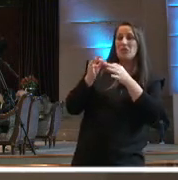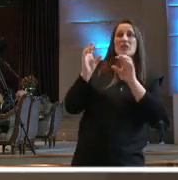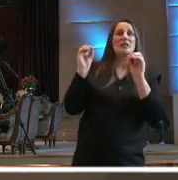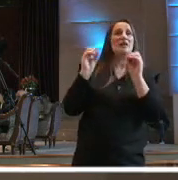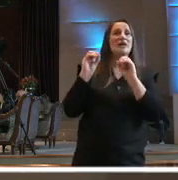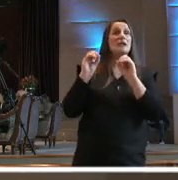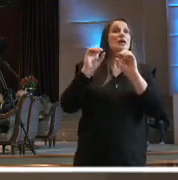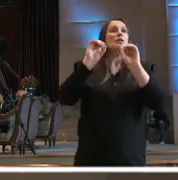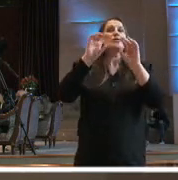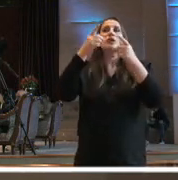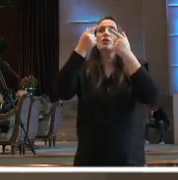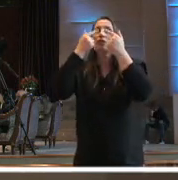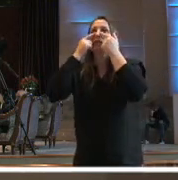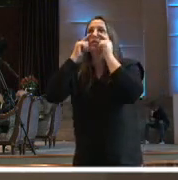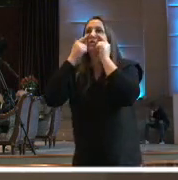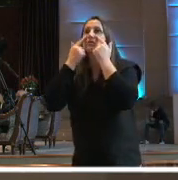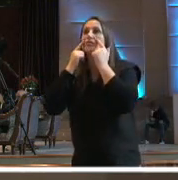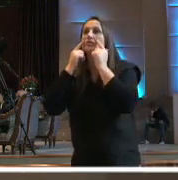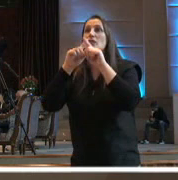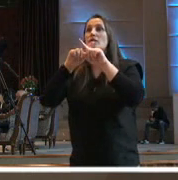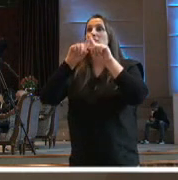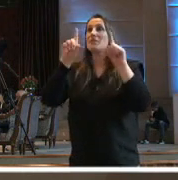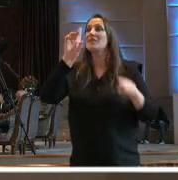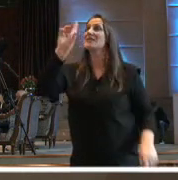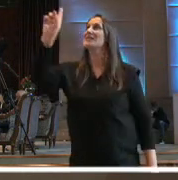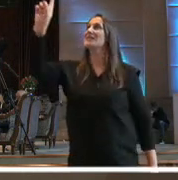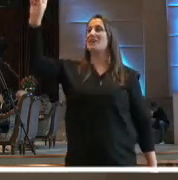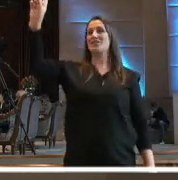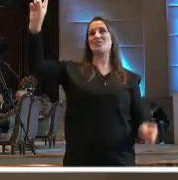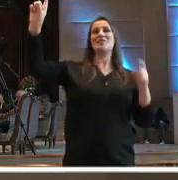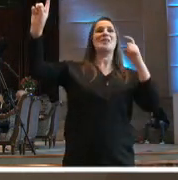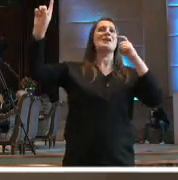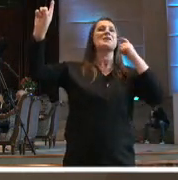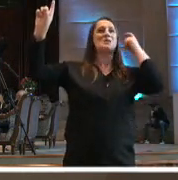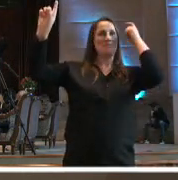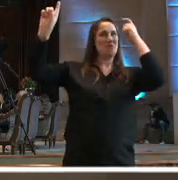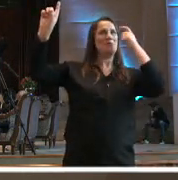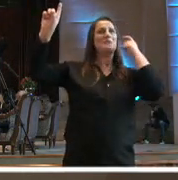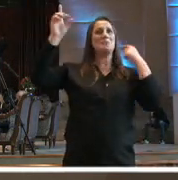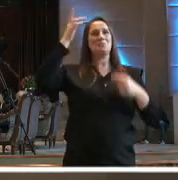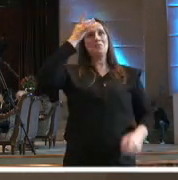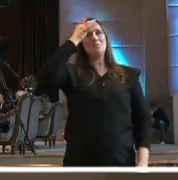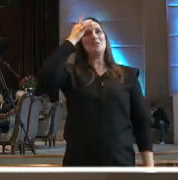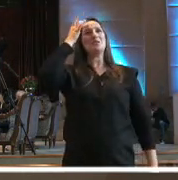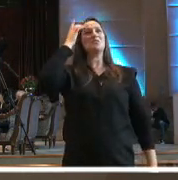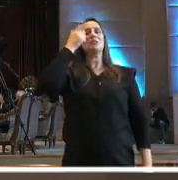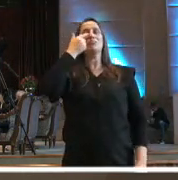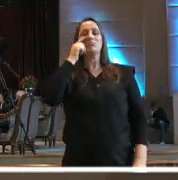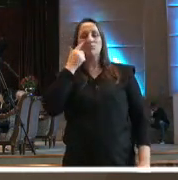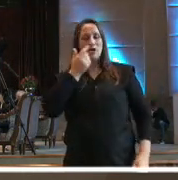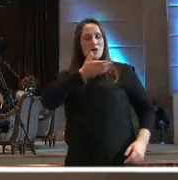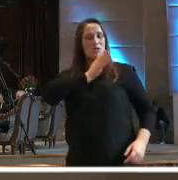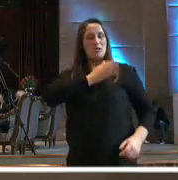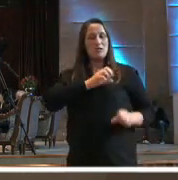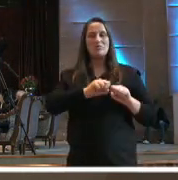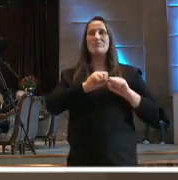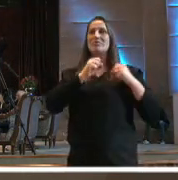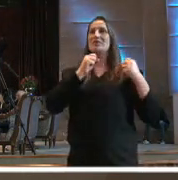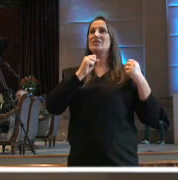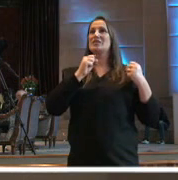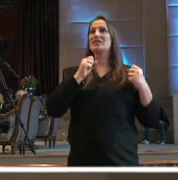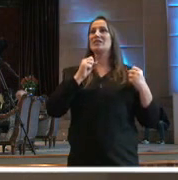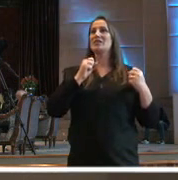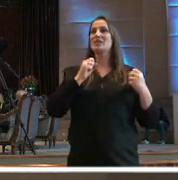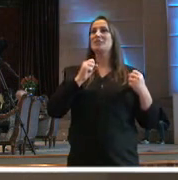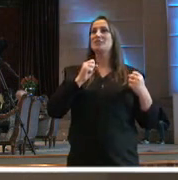lágrimas. Mas Deus se importa com as lágrimas e com o coração quebrantado. E